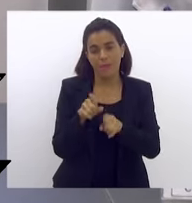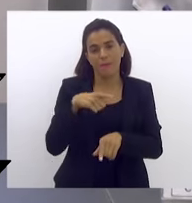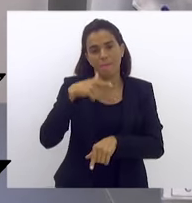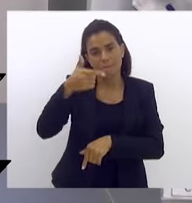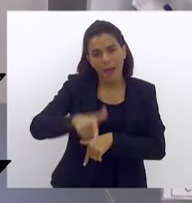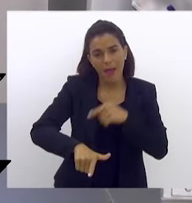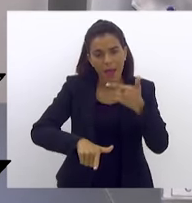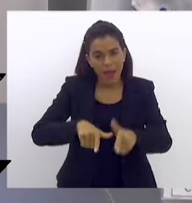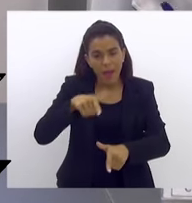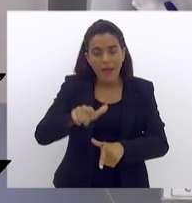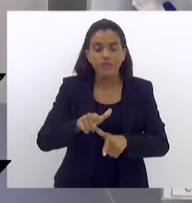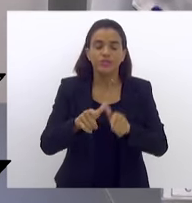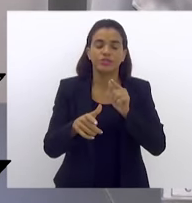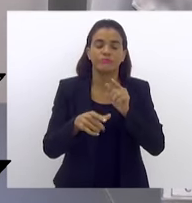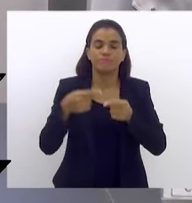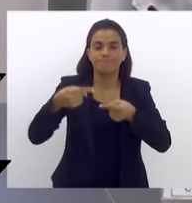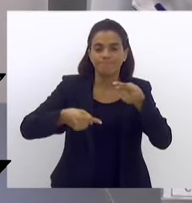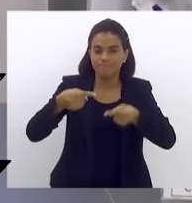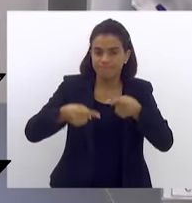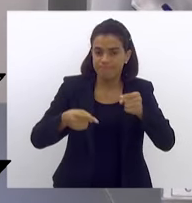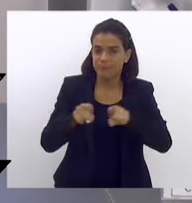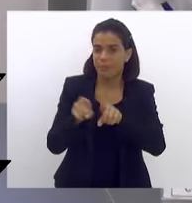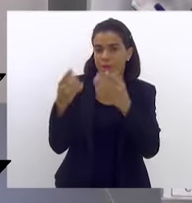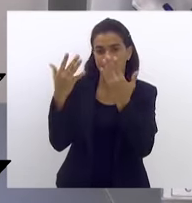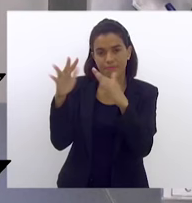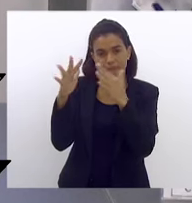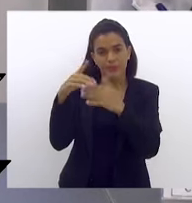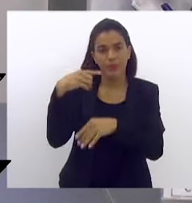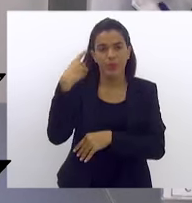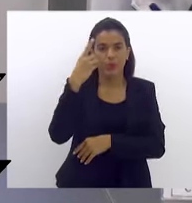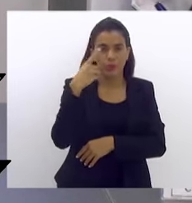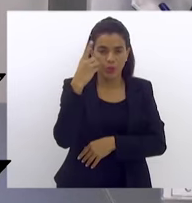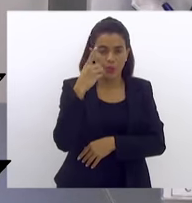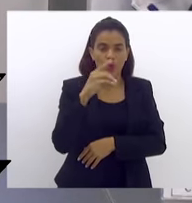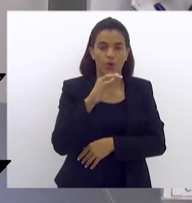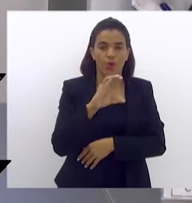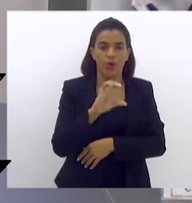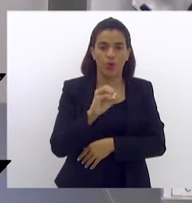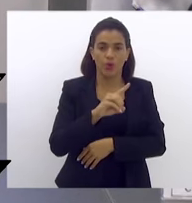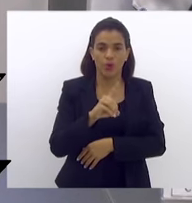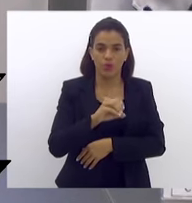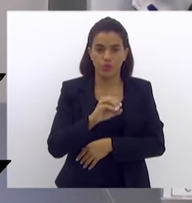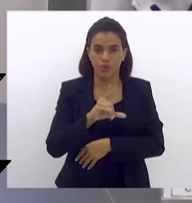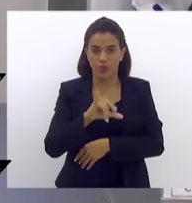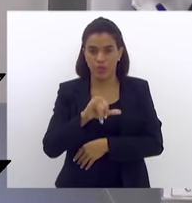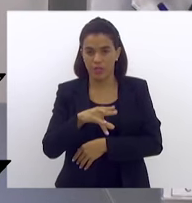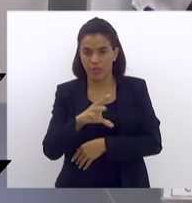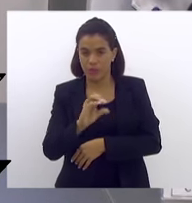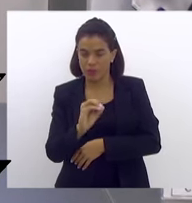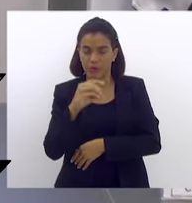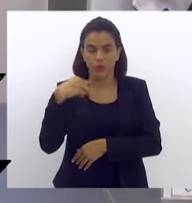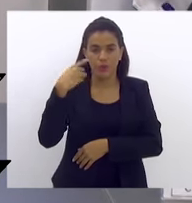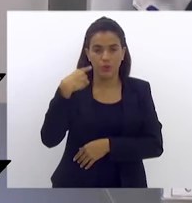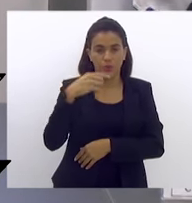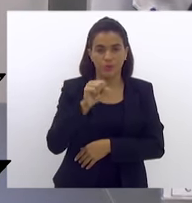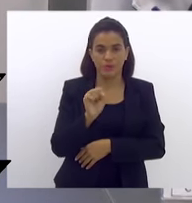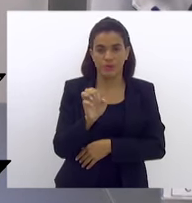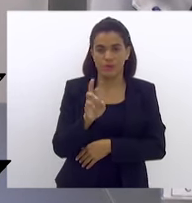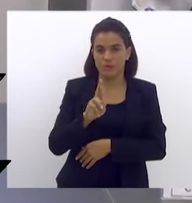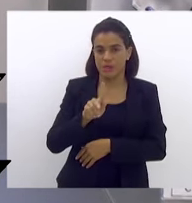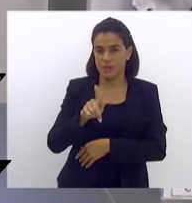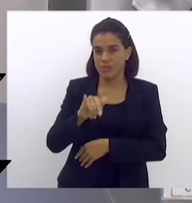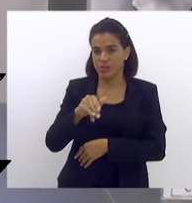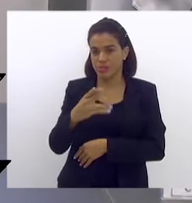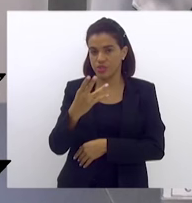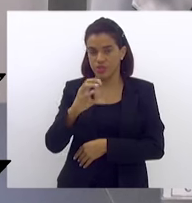desse nível eh parabenizado Deputado Dr Serginho deputado viní cozolino pela sustentação Mas sempre tem uma